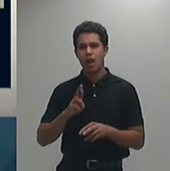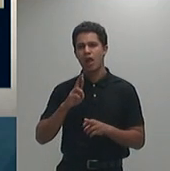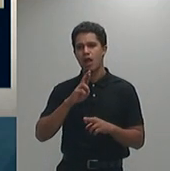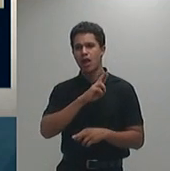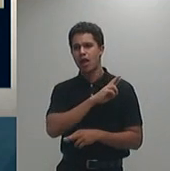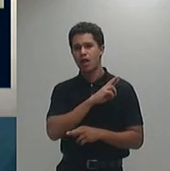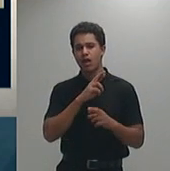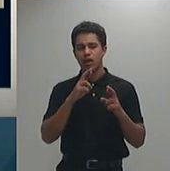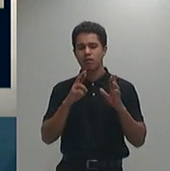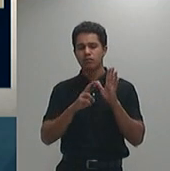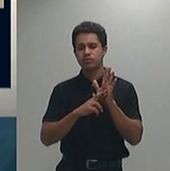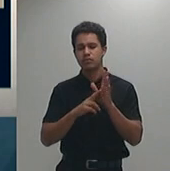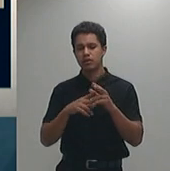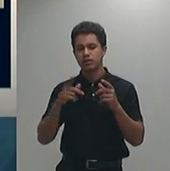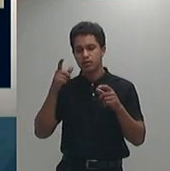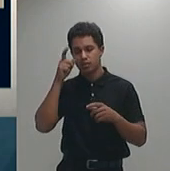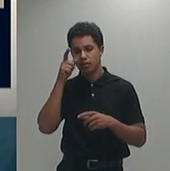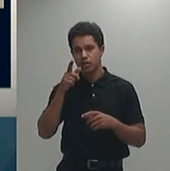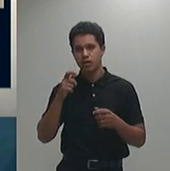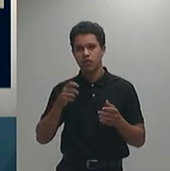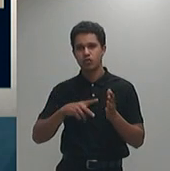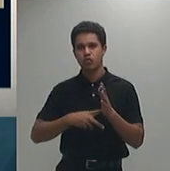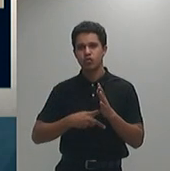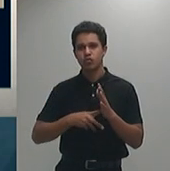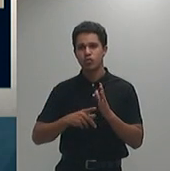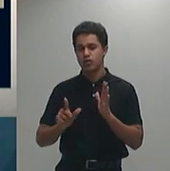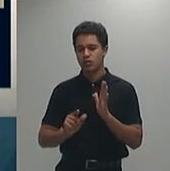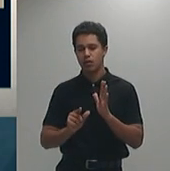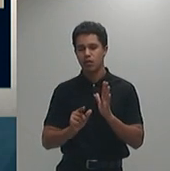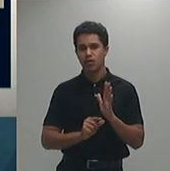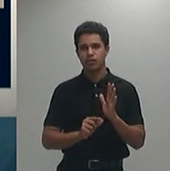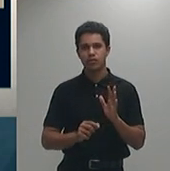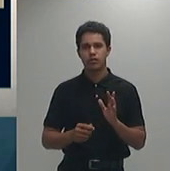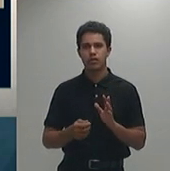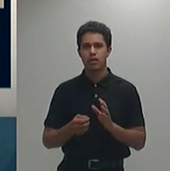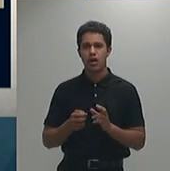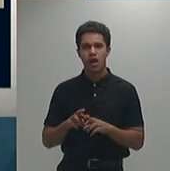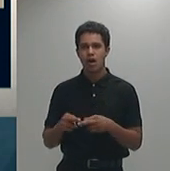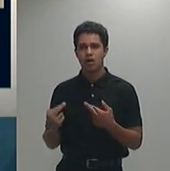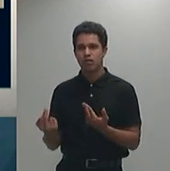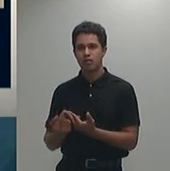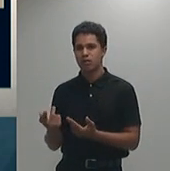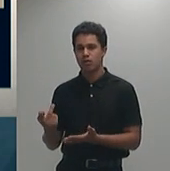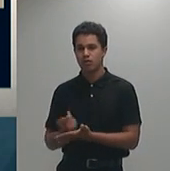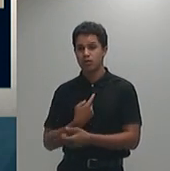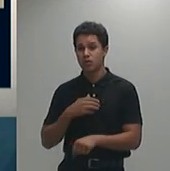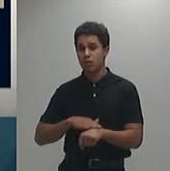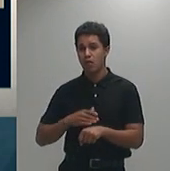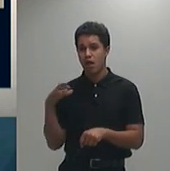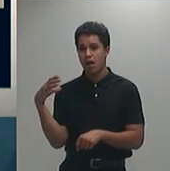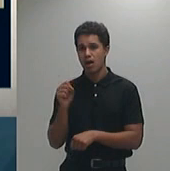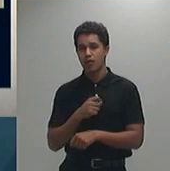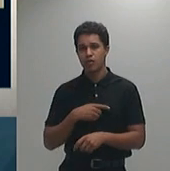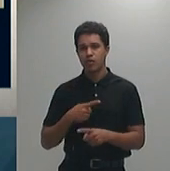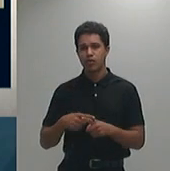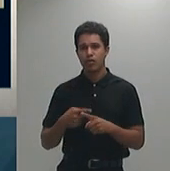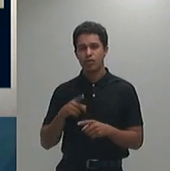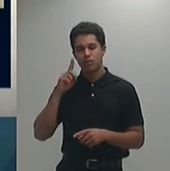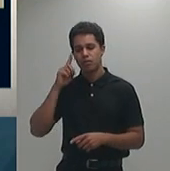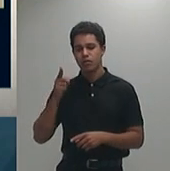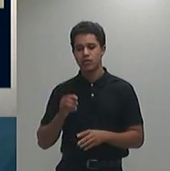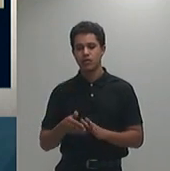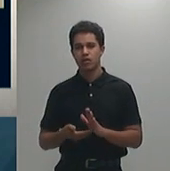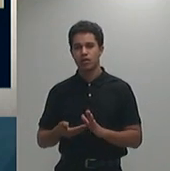do endereço dos sócios minoritários Assembleia não se realizou de modo imediato em razão da medida cautelar pré-arbitral e posteriormente